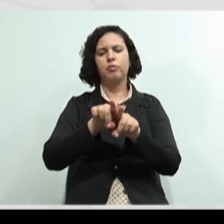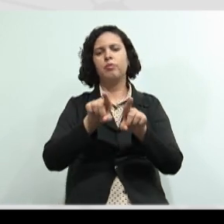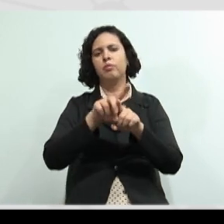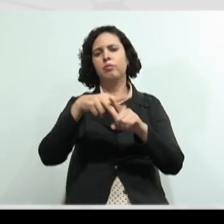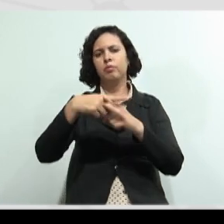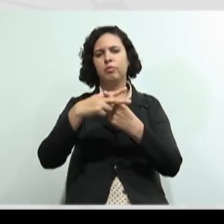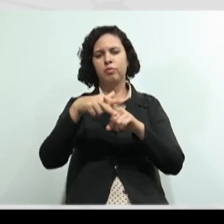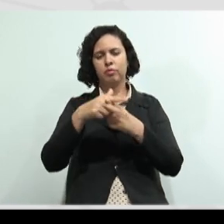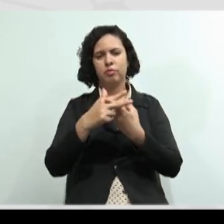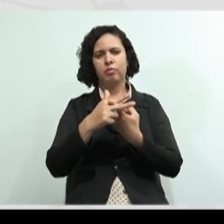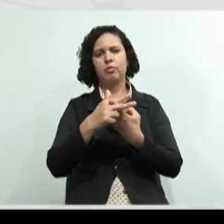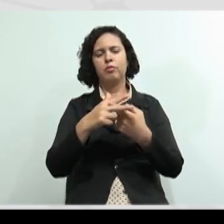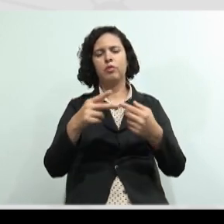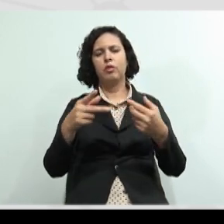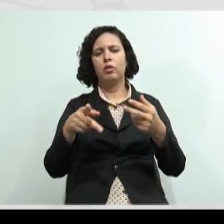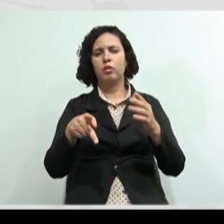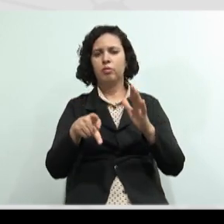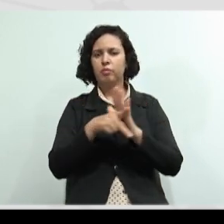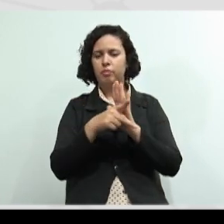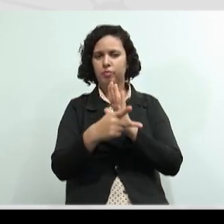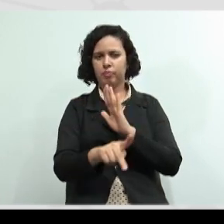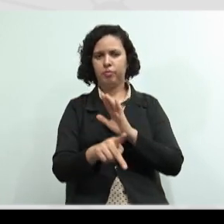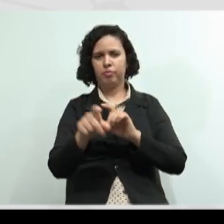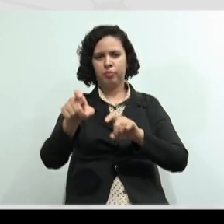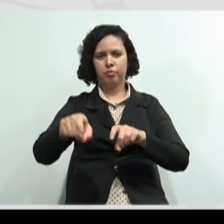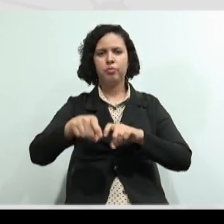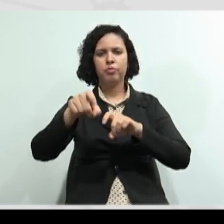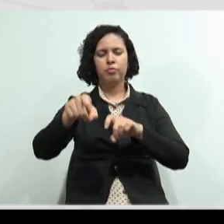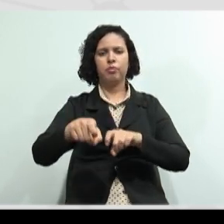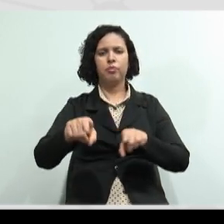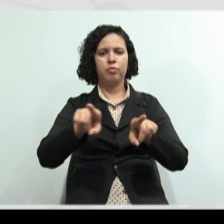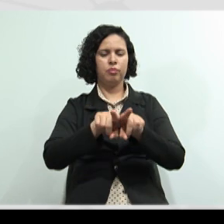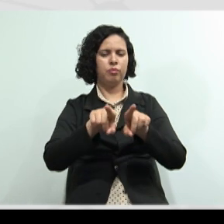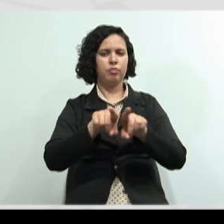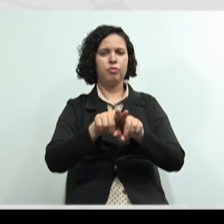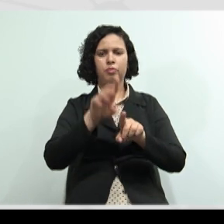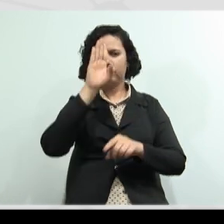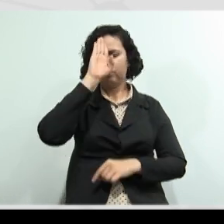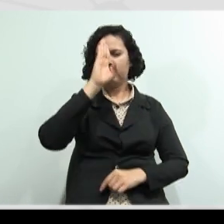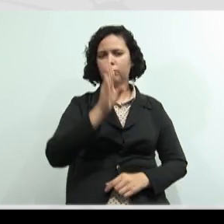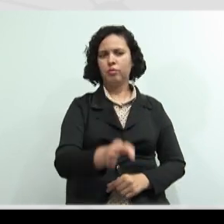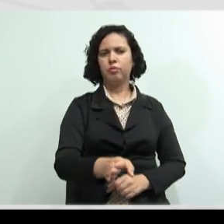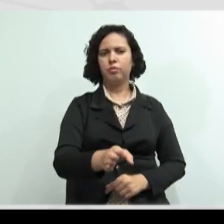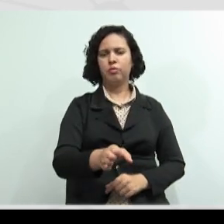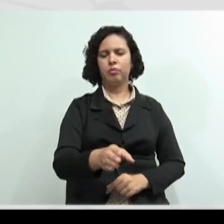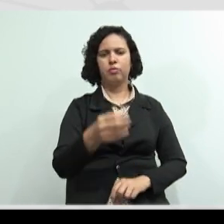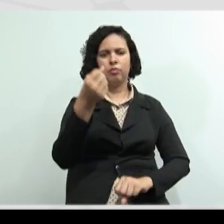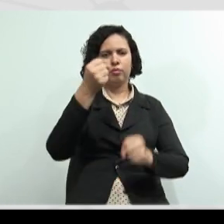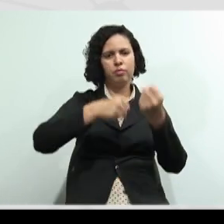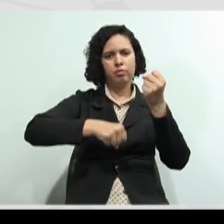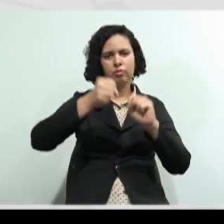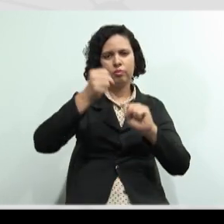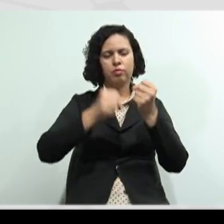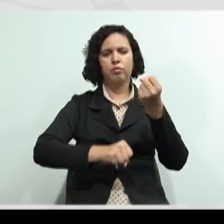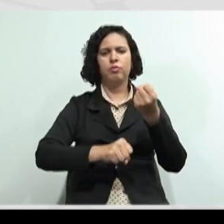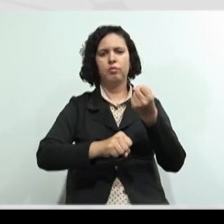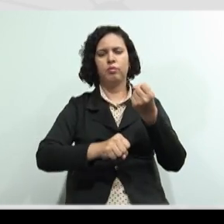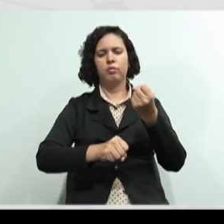equipamentos, para industrializar um pouco mais a agricultura. Então, investimentos diretamente em máquinas, equipamentos ou